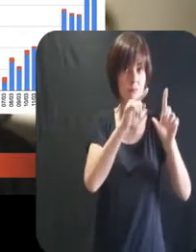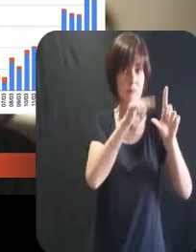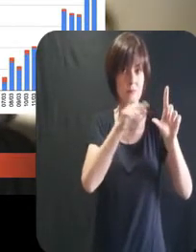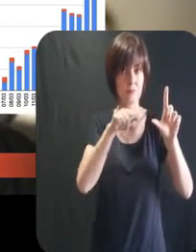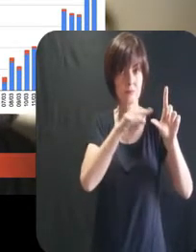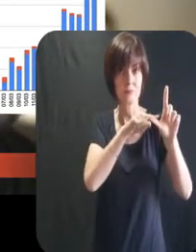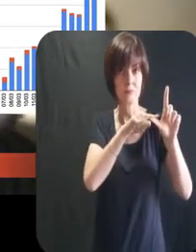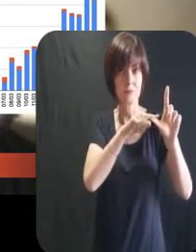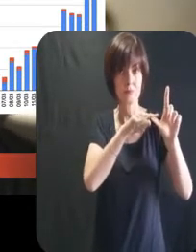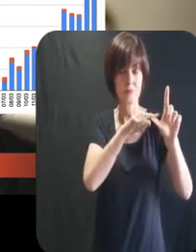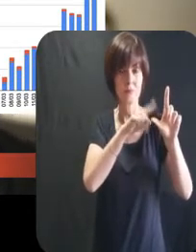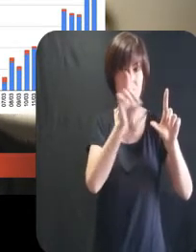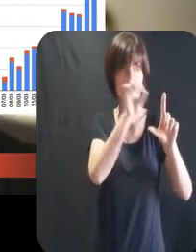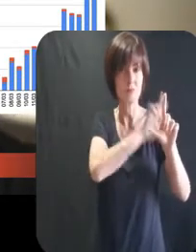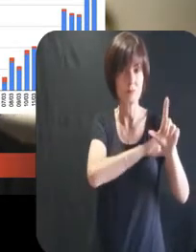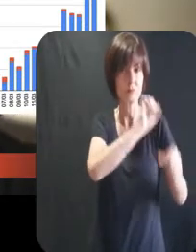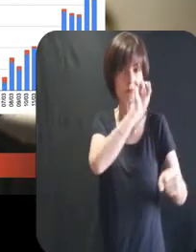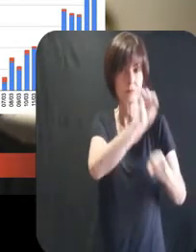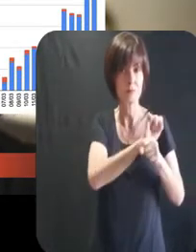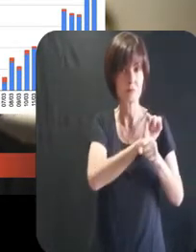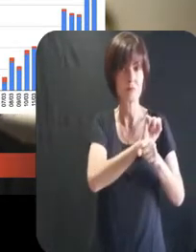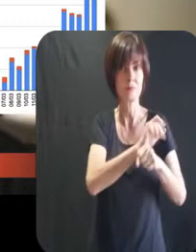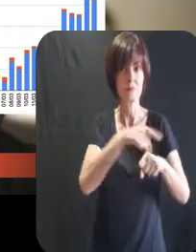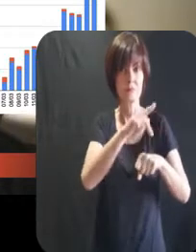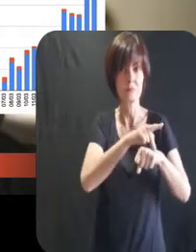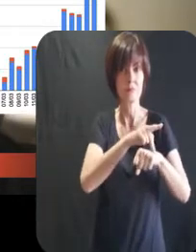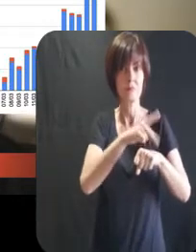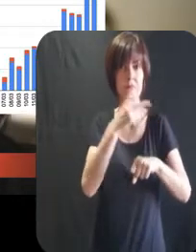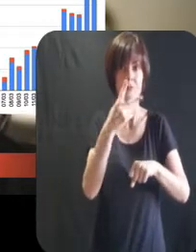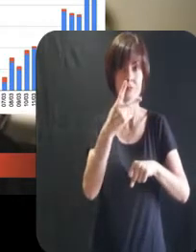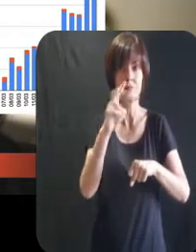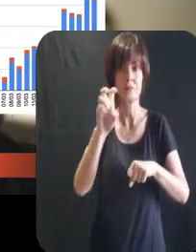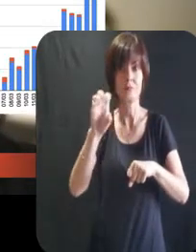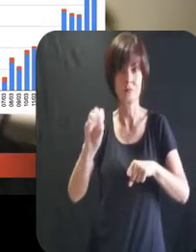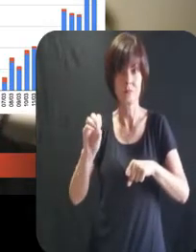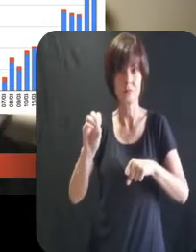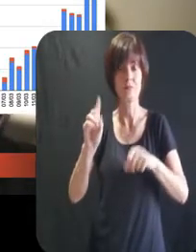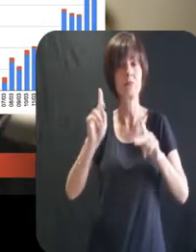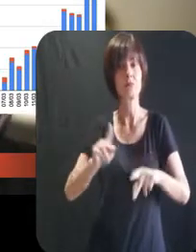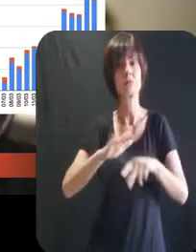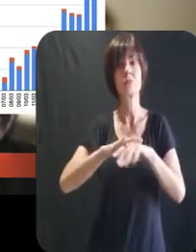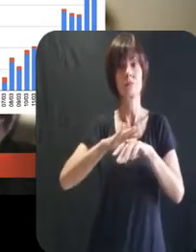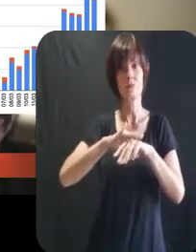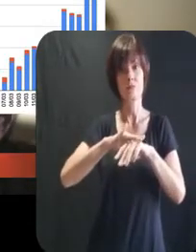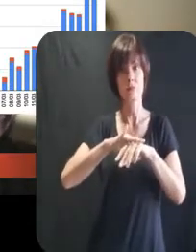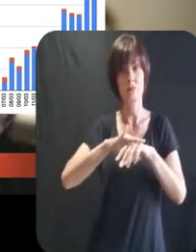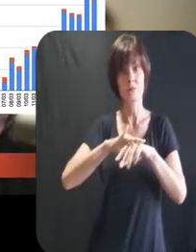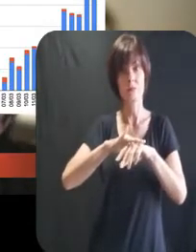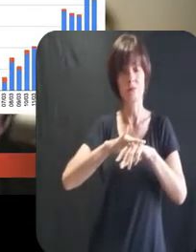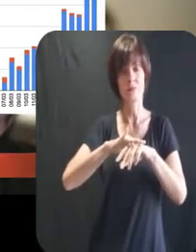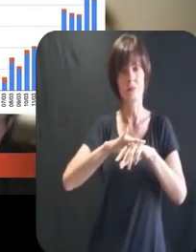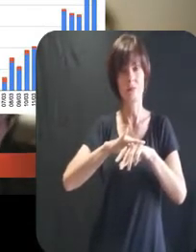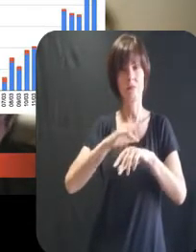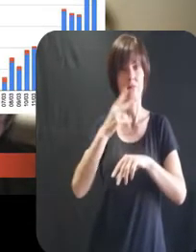de janeiro, no começo desse gráfico aqui. Ela tinha, no dia em que ela parou o país,